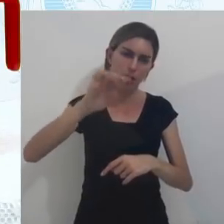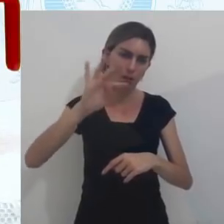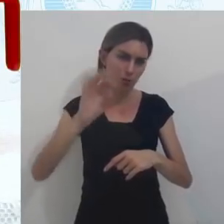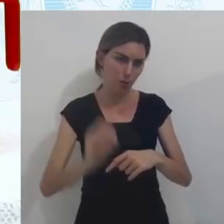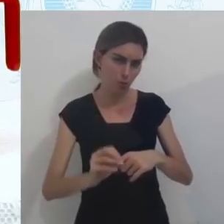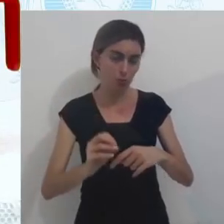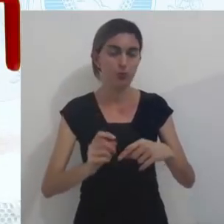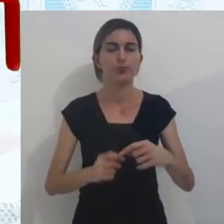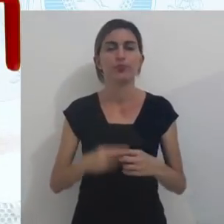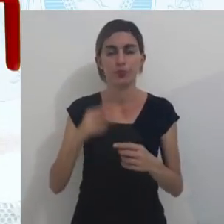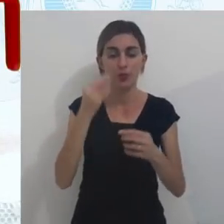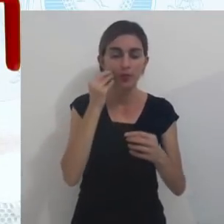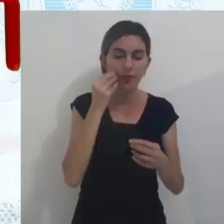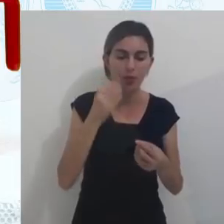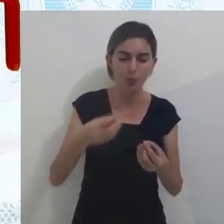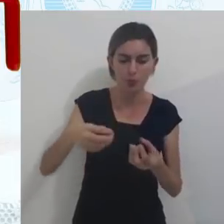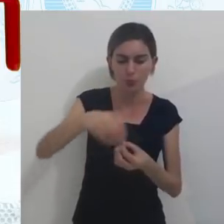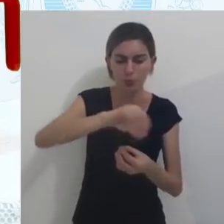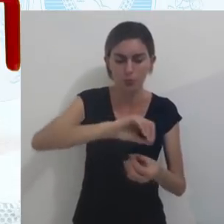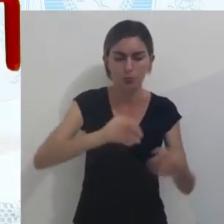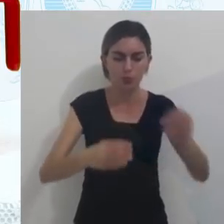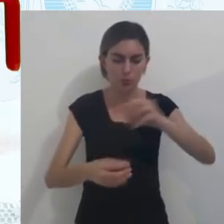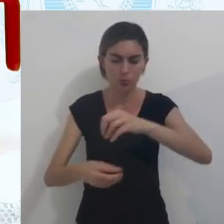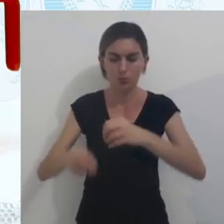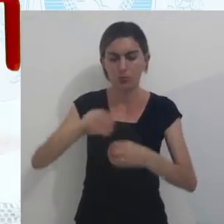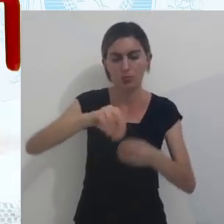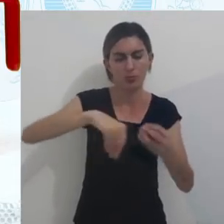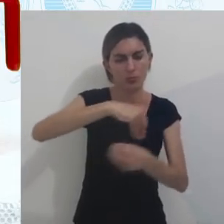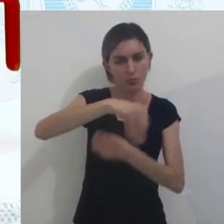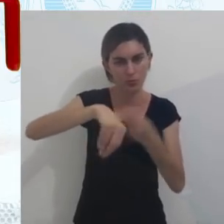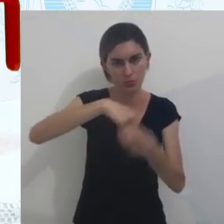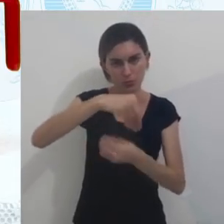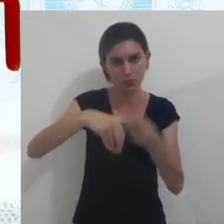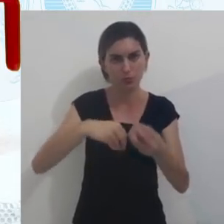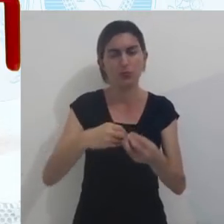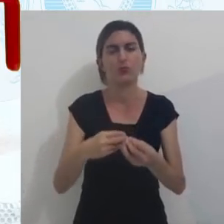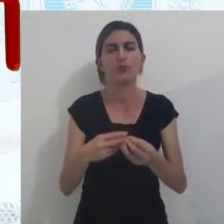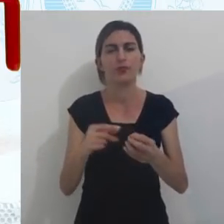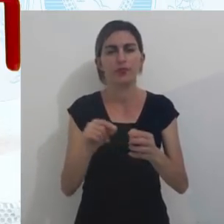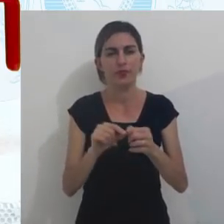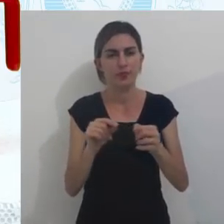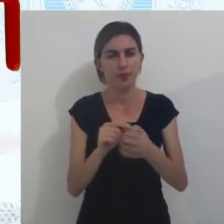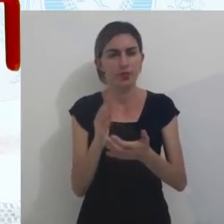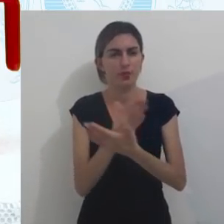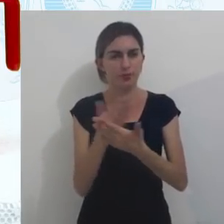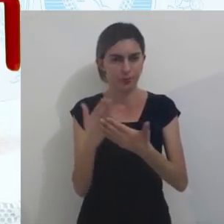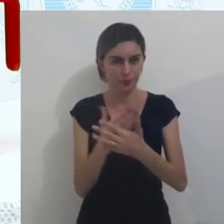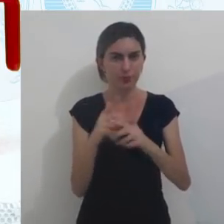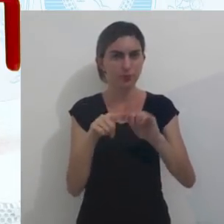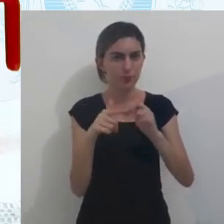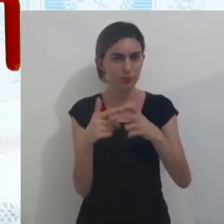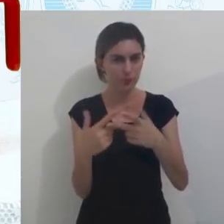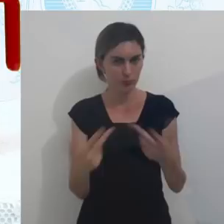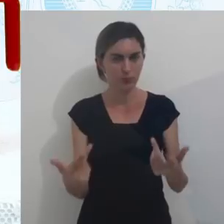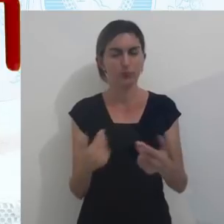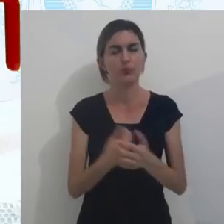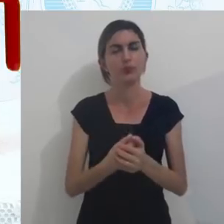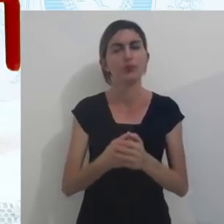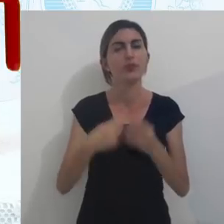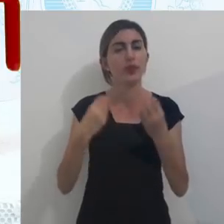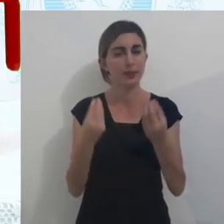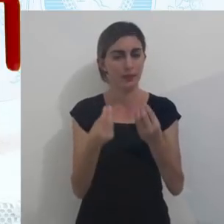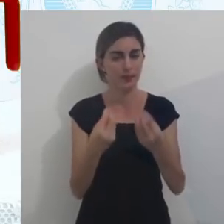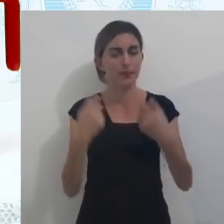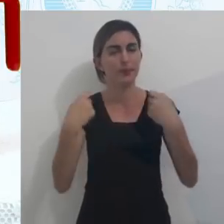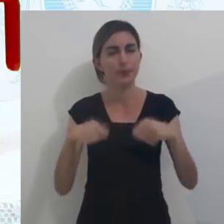Então eu tenho aqui alguns reagentes que vai originar em alguns produtos. E para